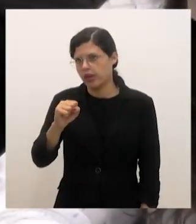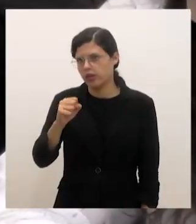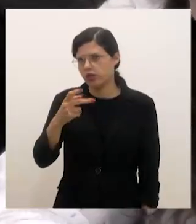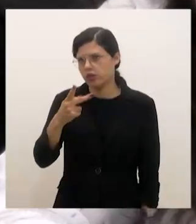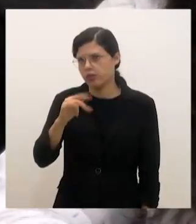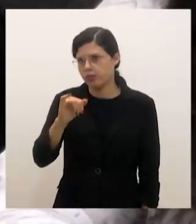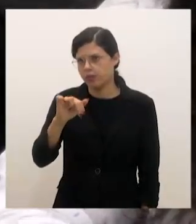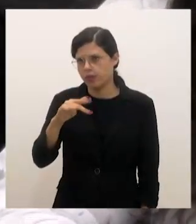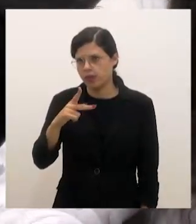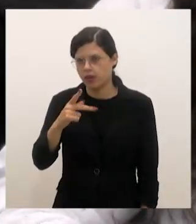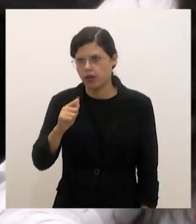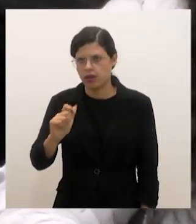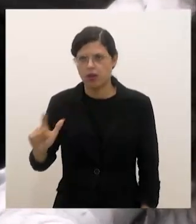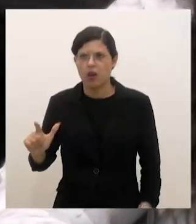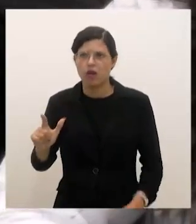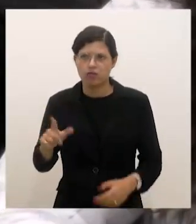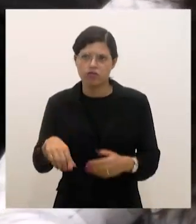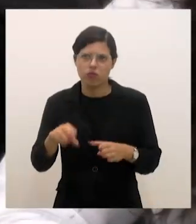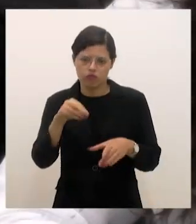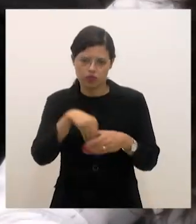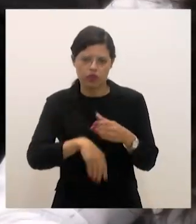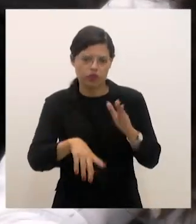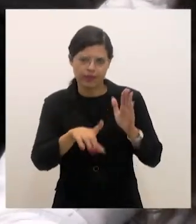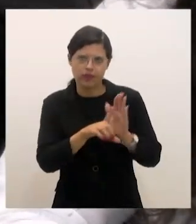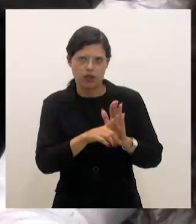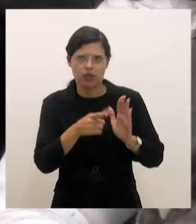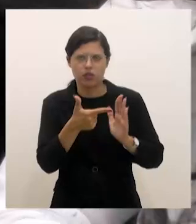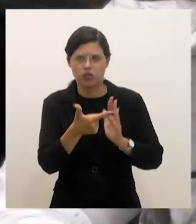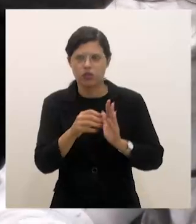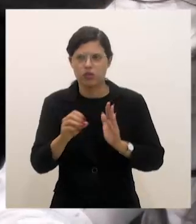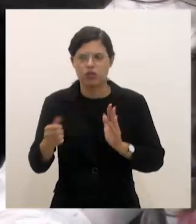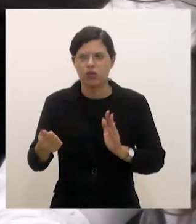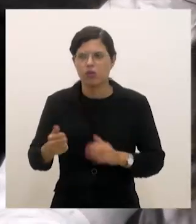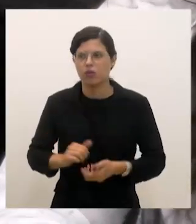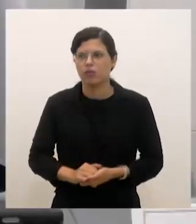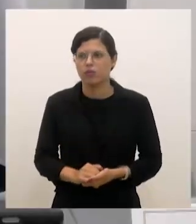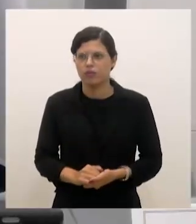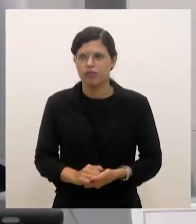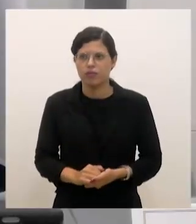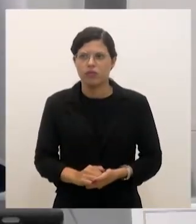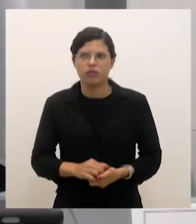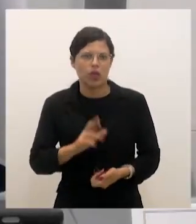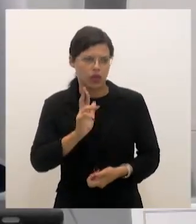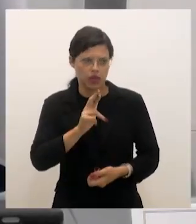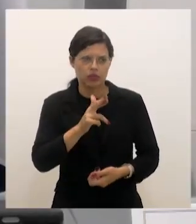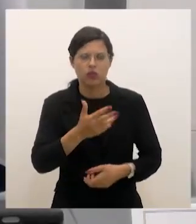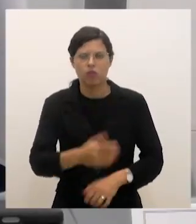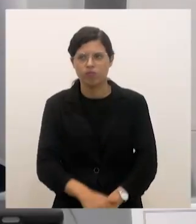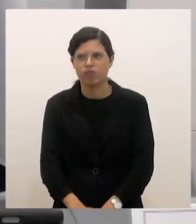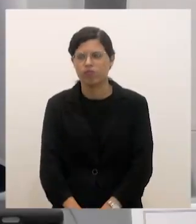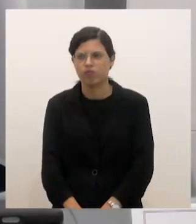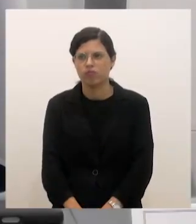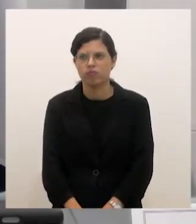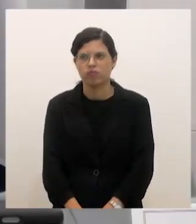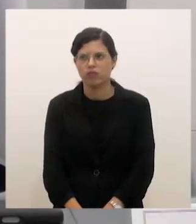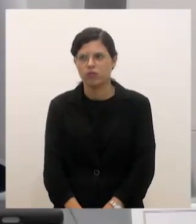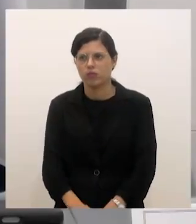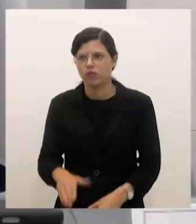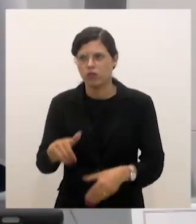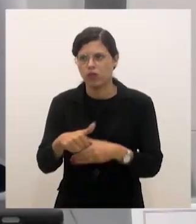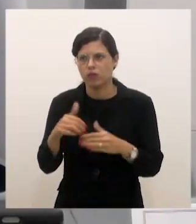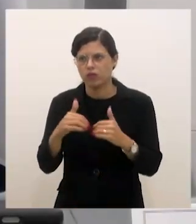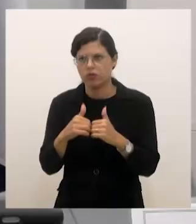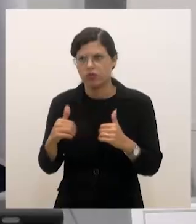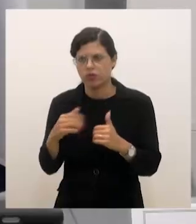de 2001. Estão contemplados. A deputada Élica tem completa razão. Bem, voto divergente,